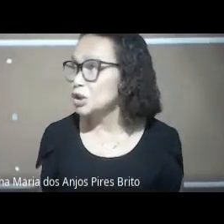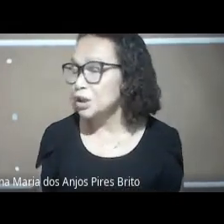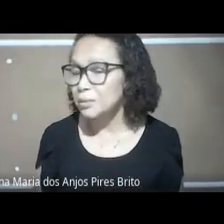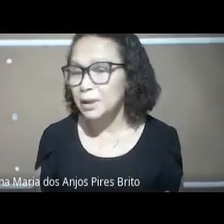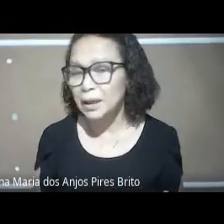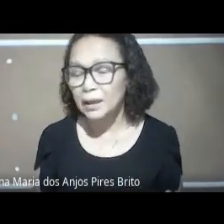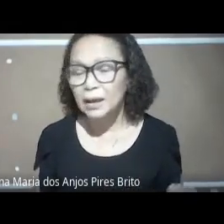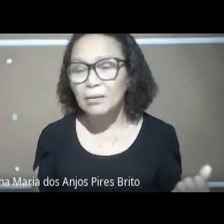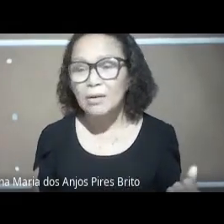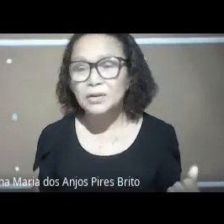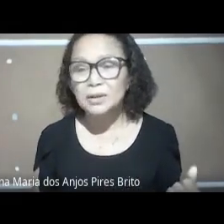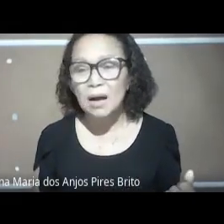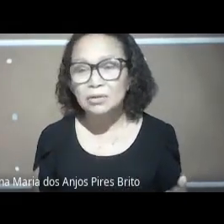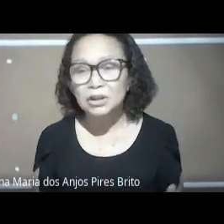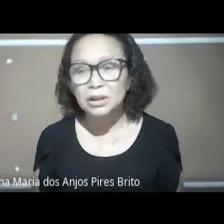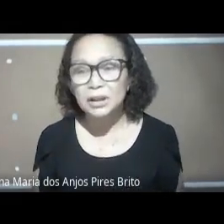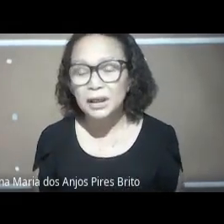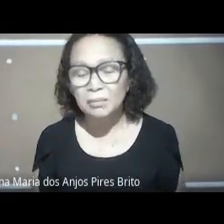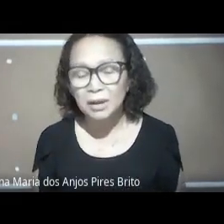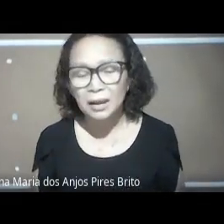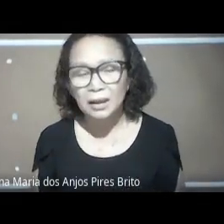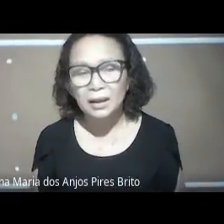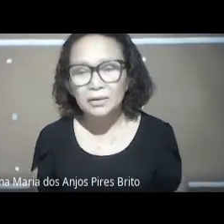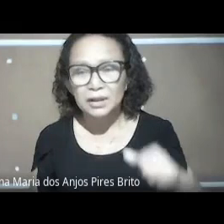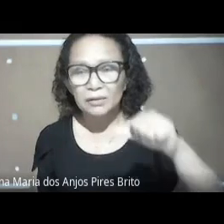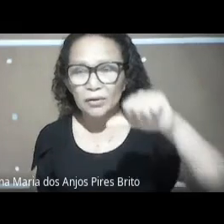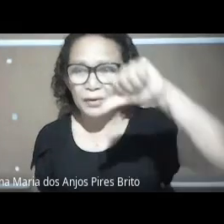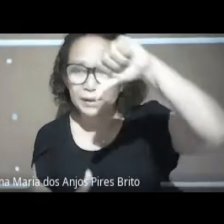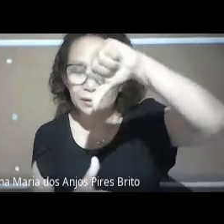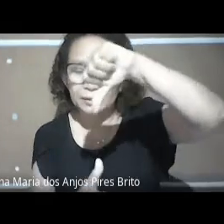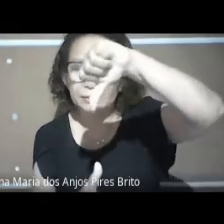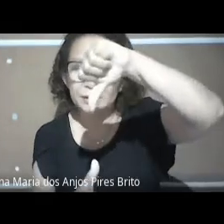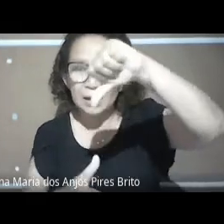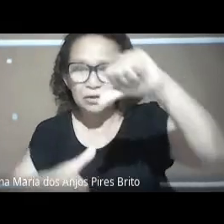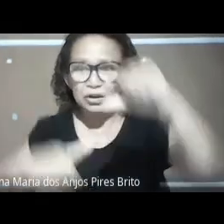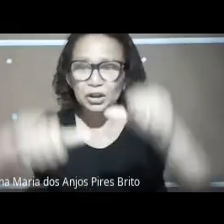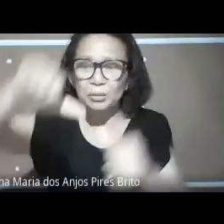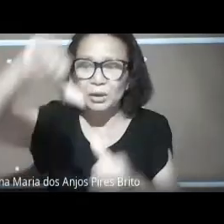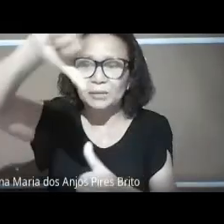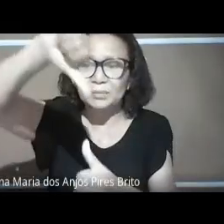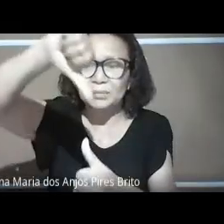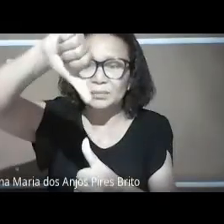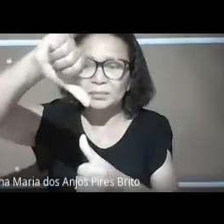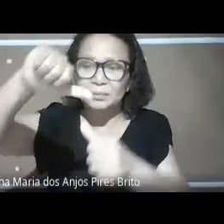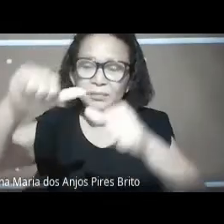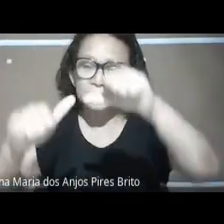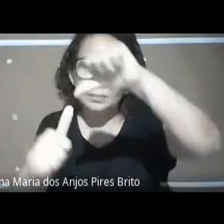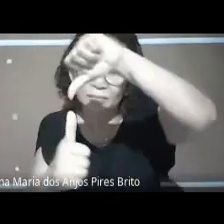professor de química. Qual o sinal de química? Vocês já vão fazer o sinal de química.